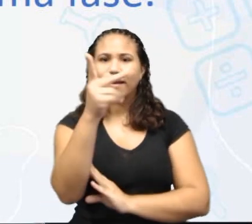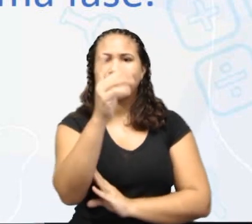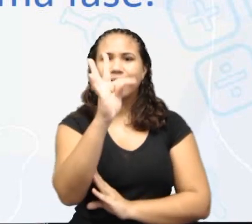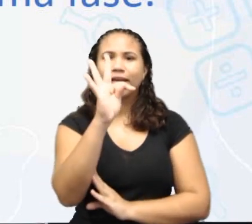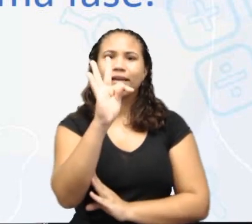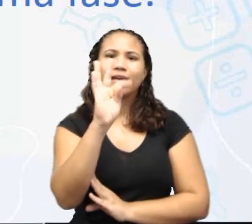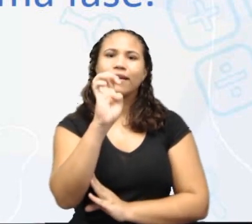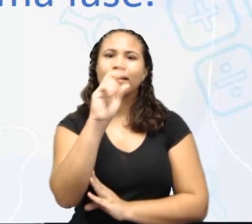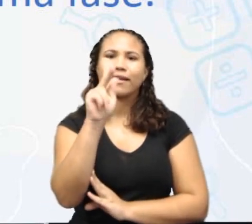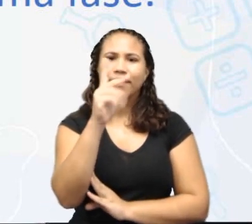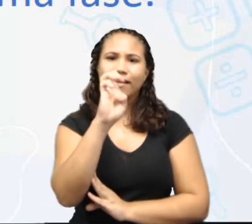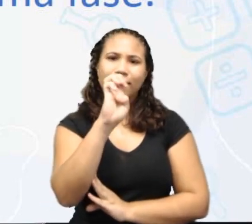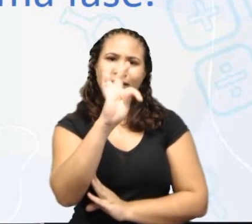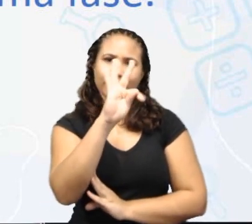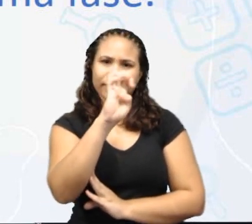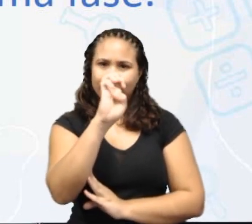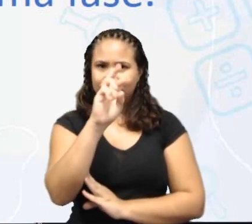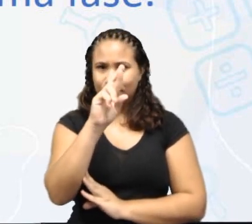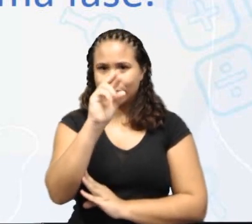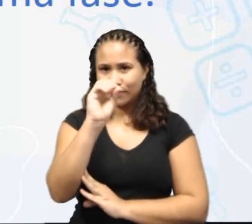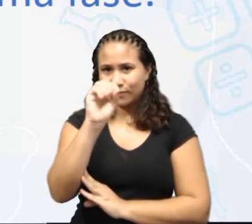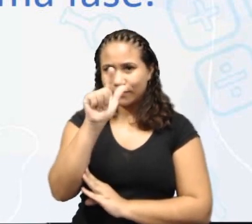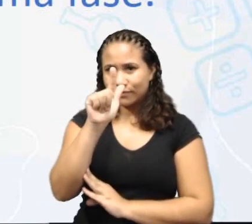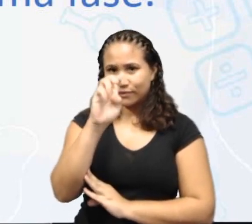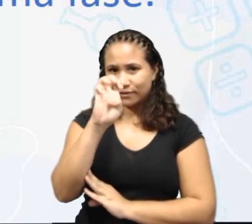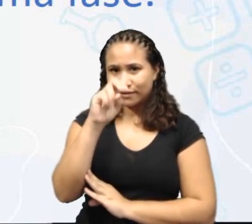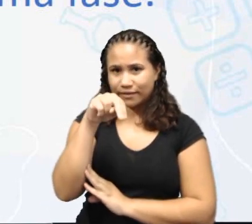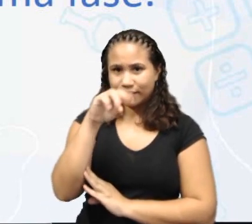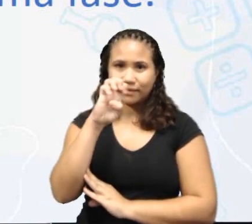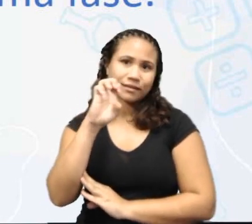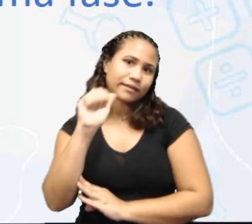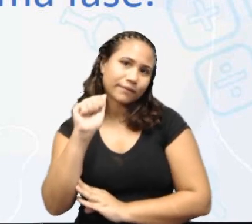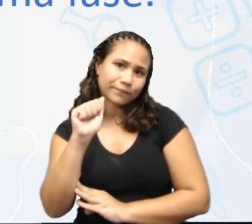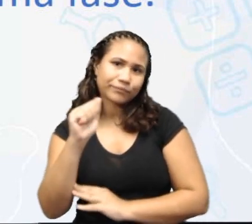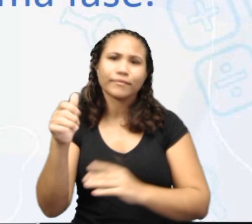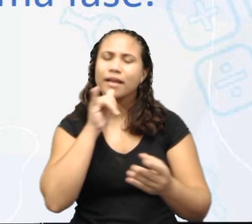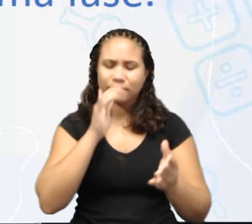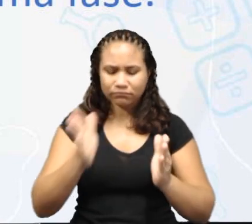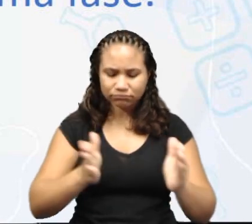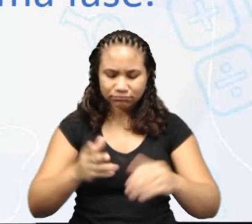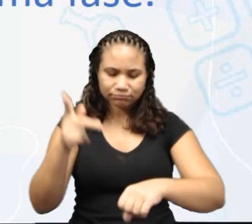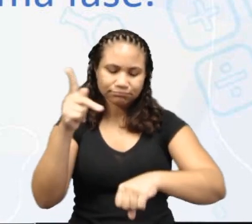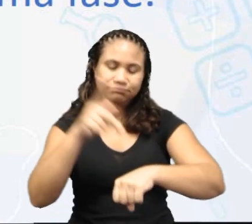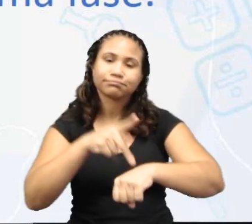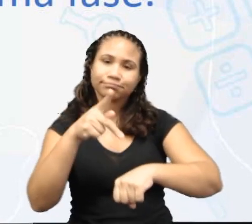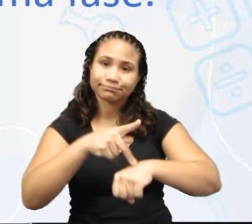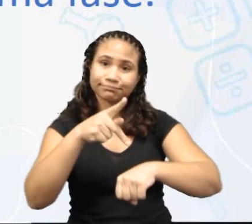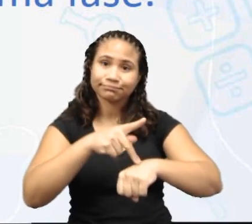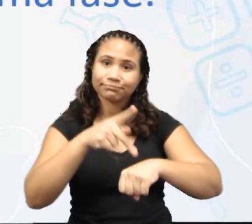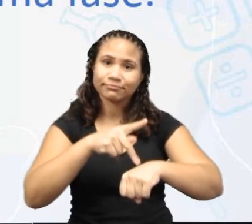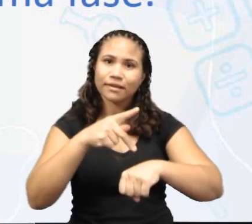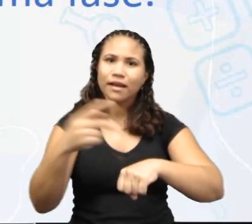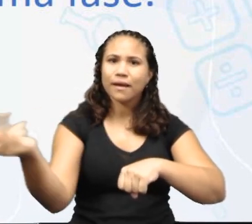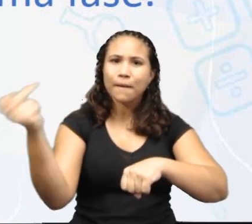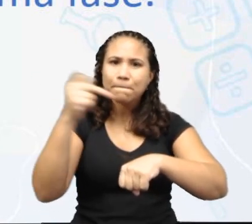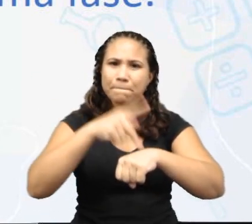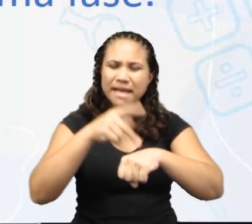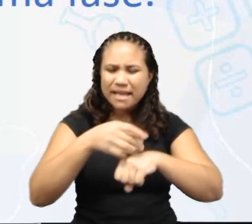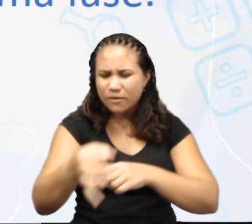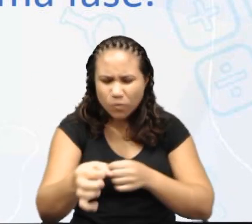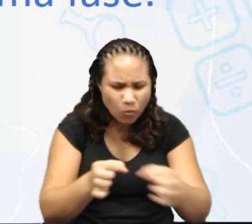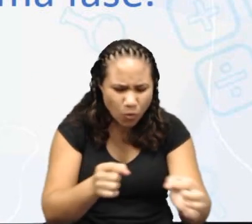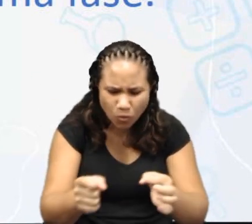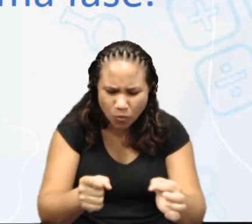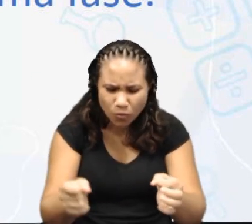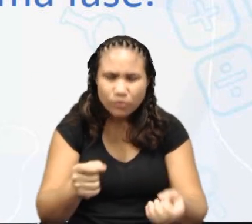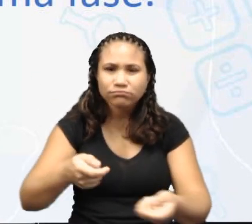mais de uma fase. A gente tem aí o exemplo de um bloco de granito, que é aquele material do qual é feita a brita, as